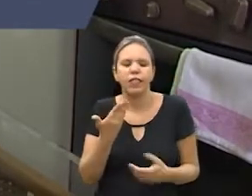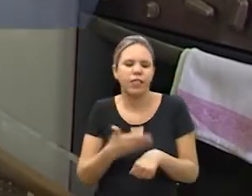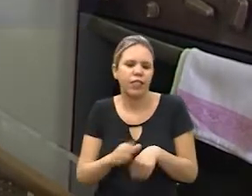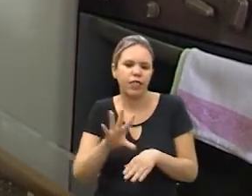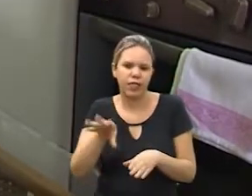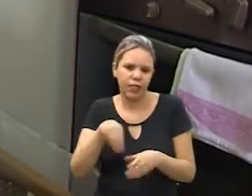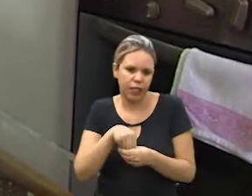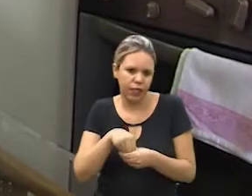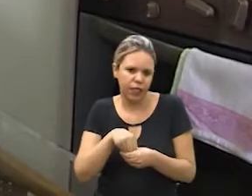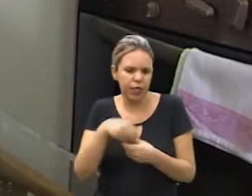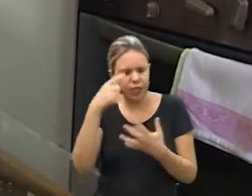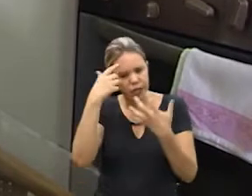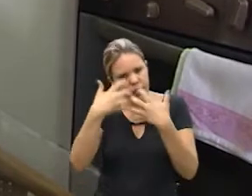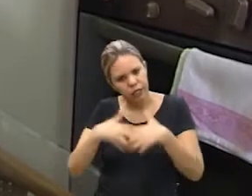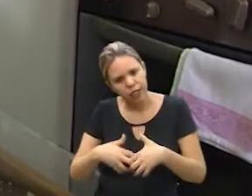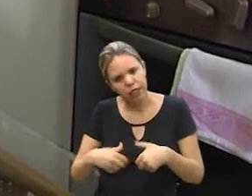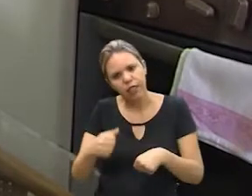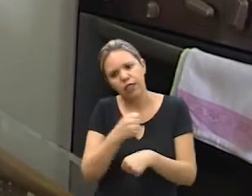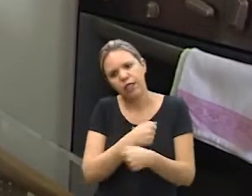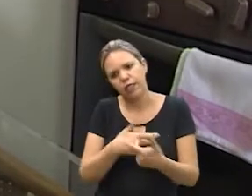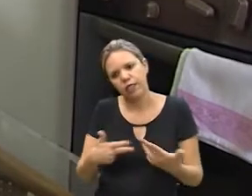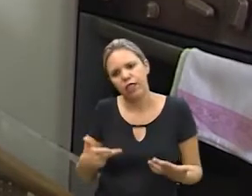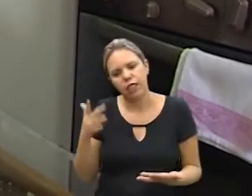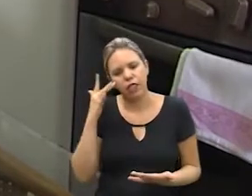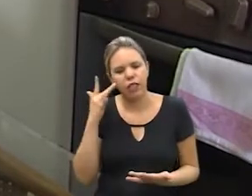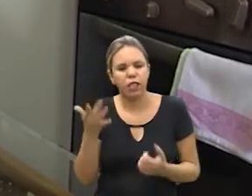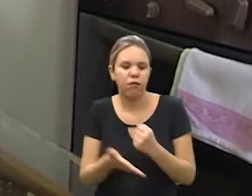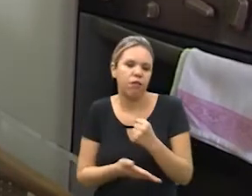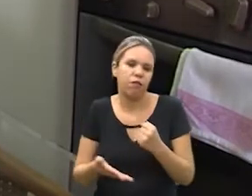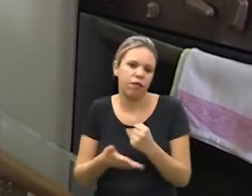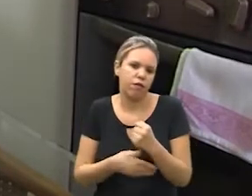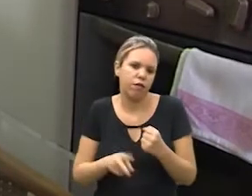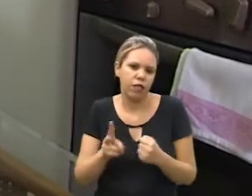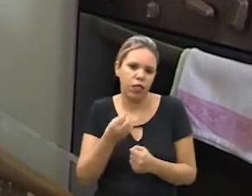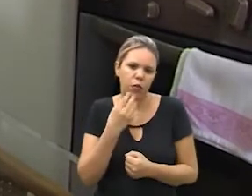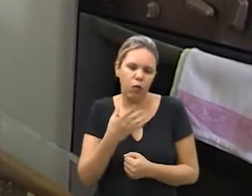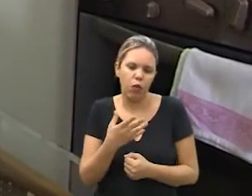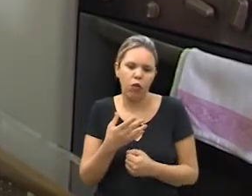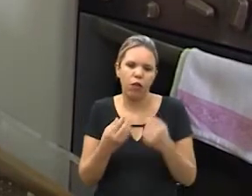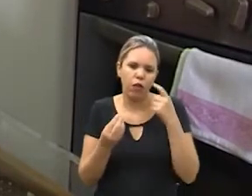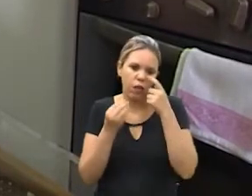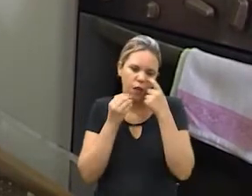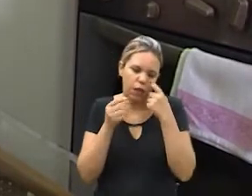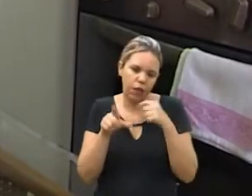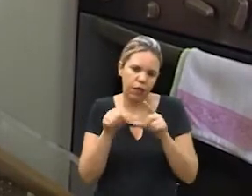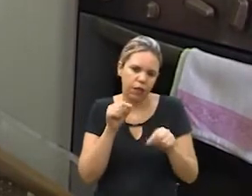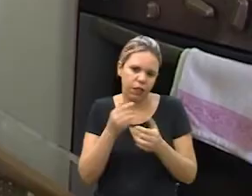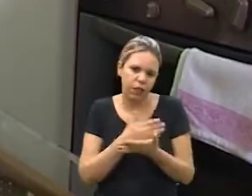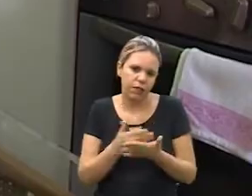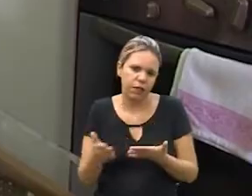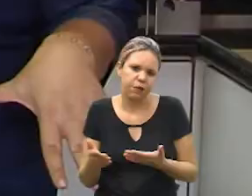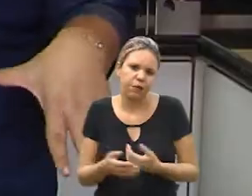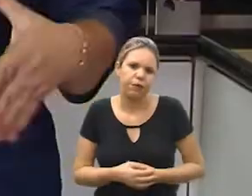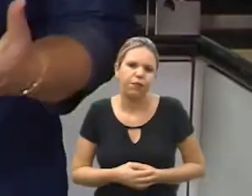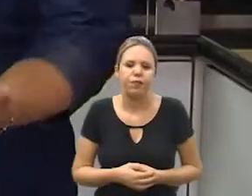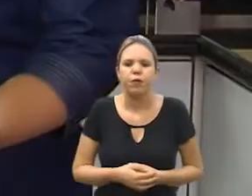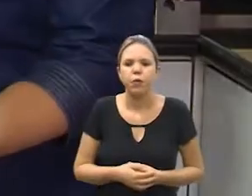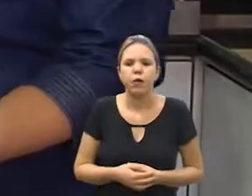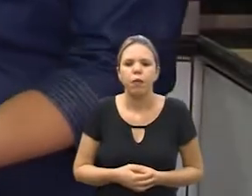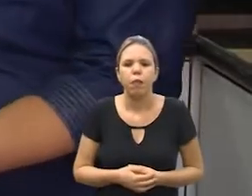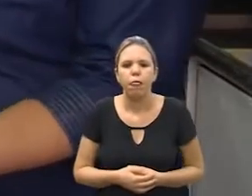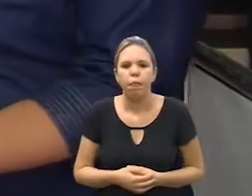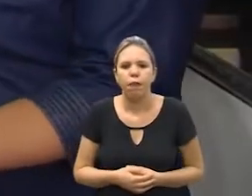outros ingredientes, pensarem numa outra receita. Então, acho que a básica é sempre uma boa saída. Entendi. Um bom começo, né? Oh. Então, porque